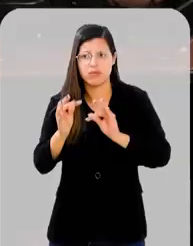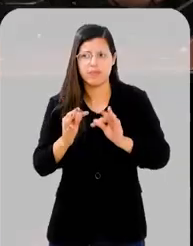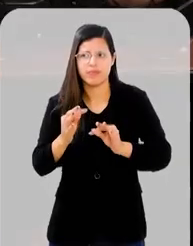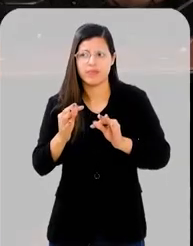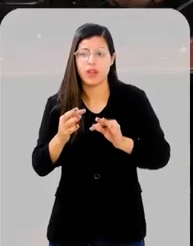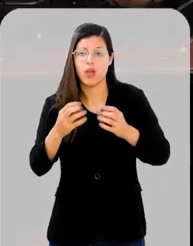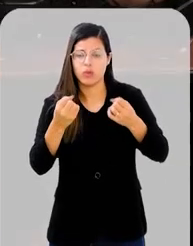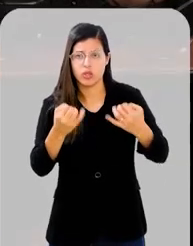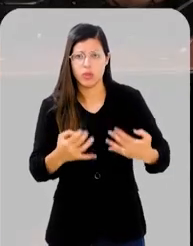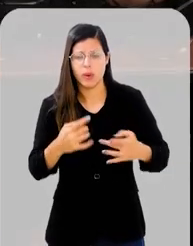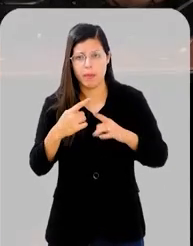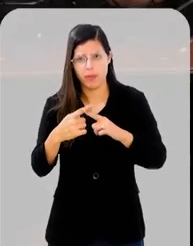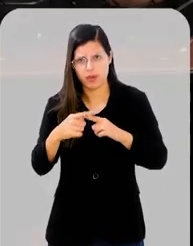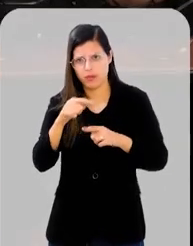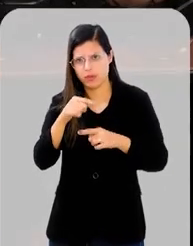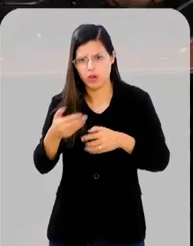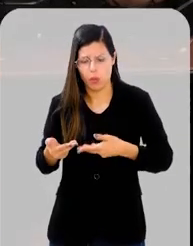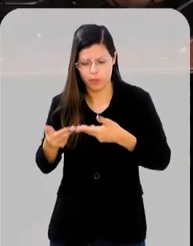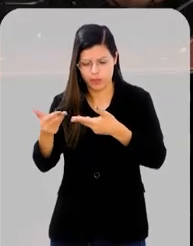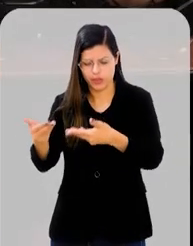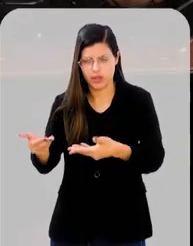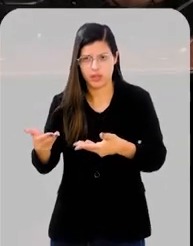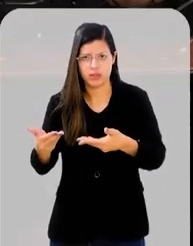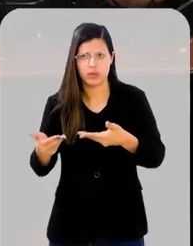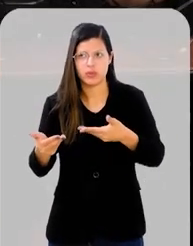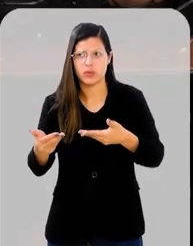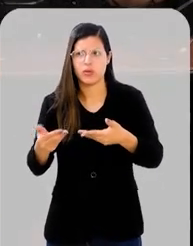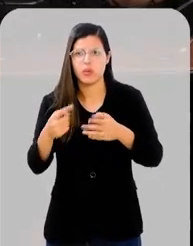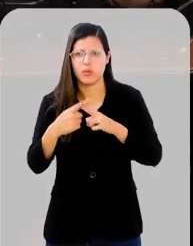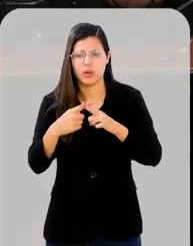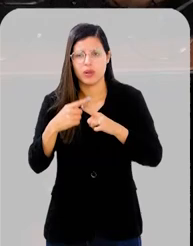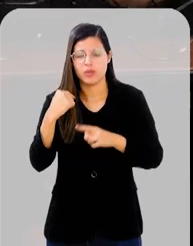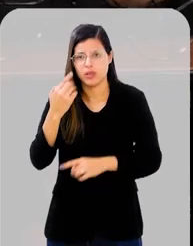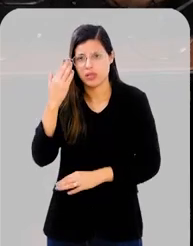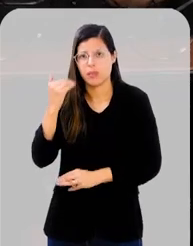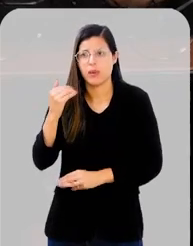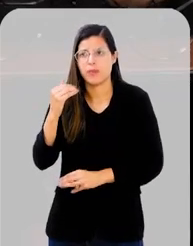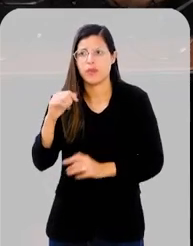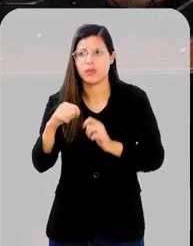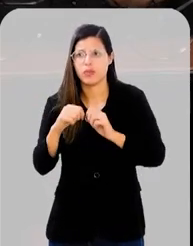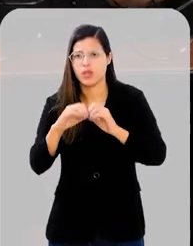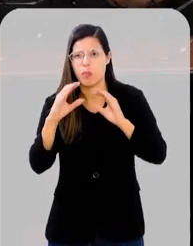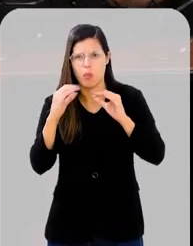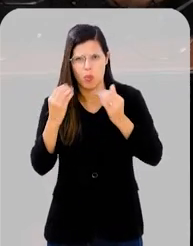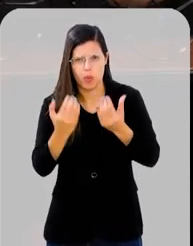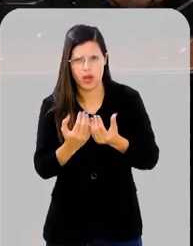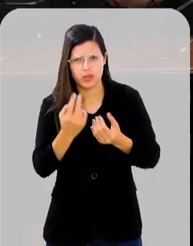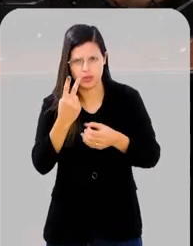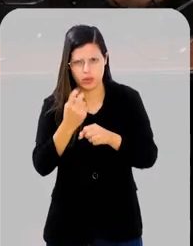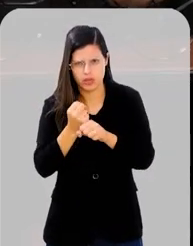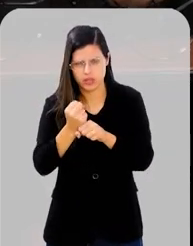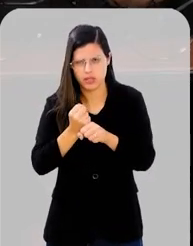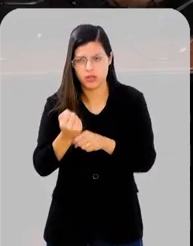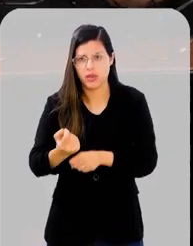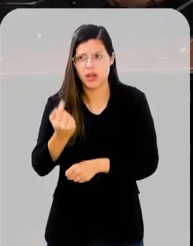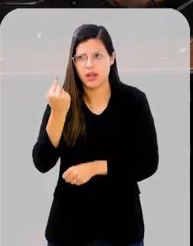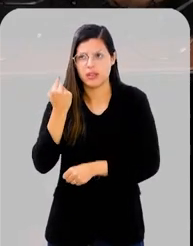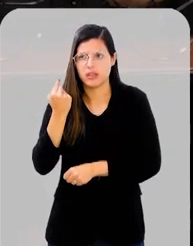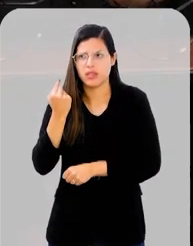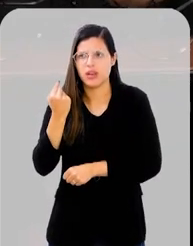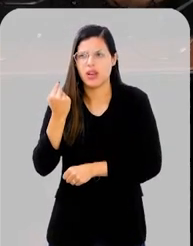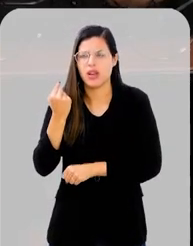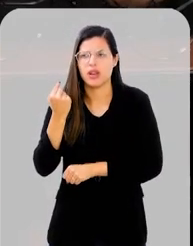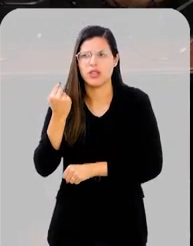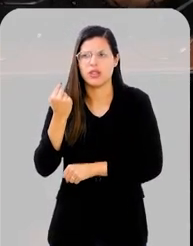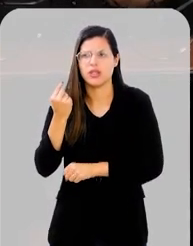você é nosso convidado E por que nós sabemos nós realizamos um congresso do anos atrás e tremos